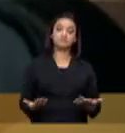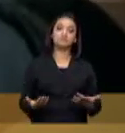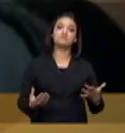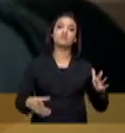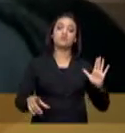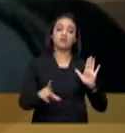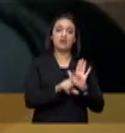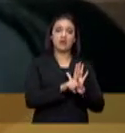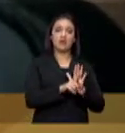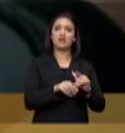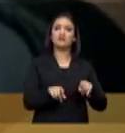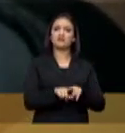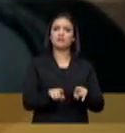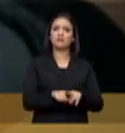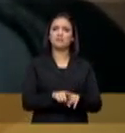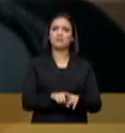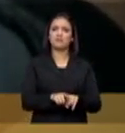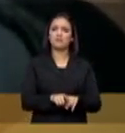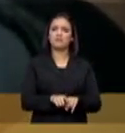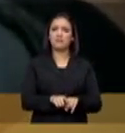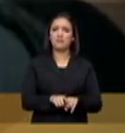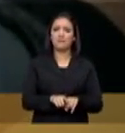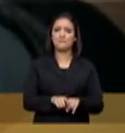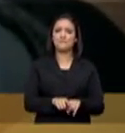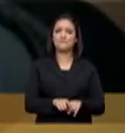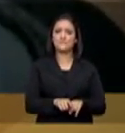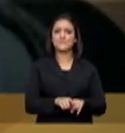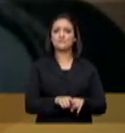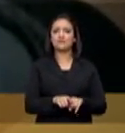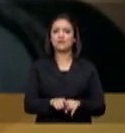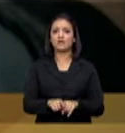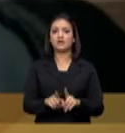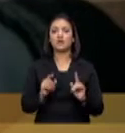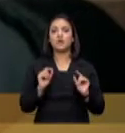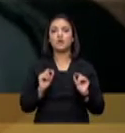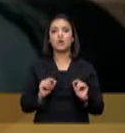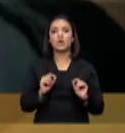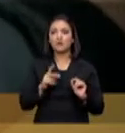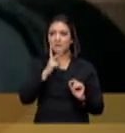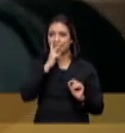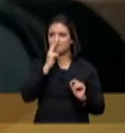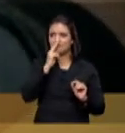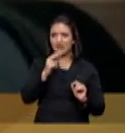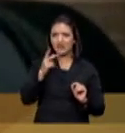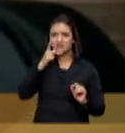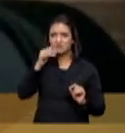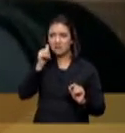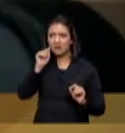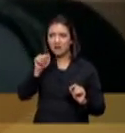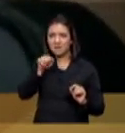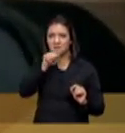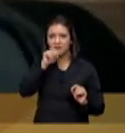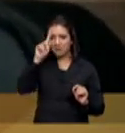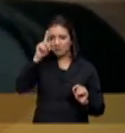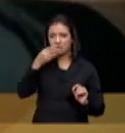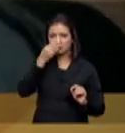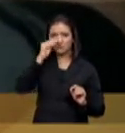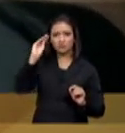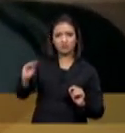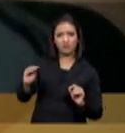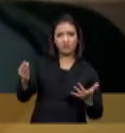baiana acaba por desconsiderar o papel da autoridade dos pais a indicar que o papel do